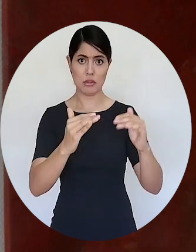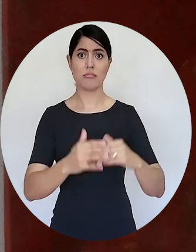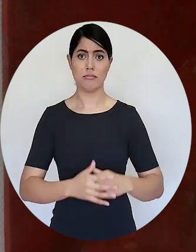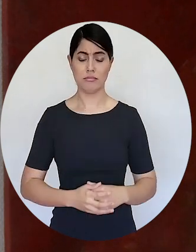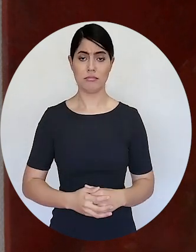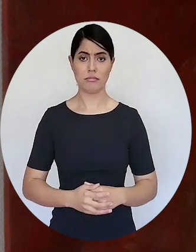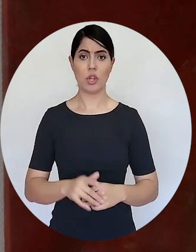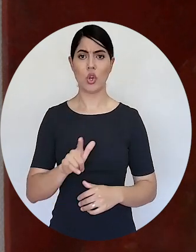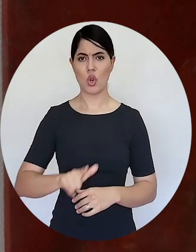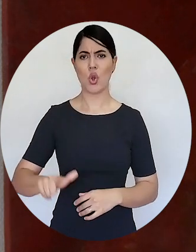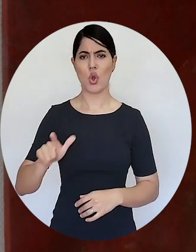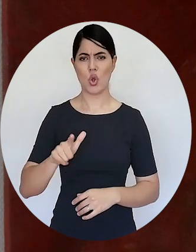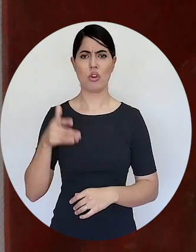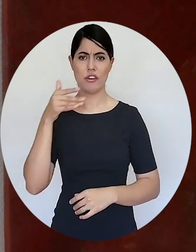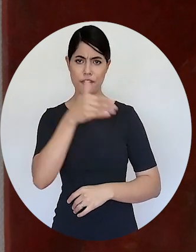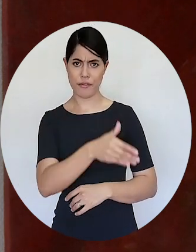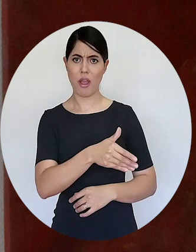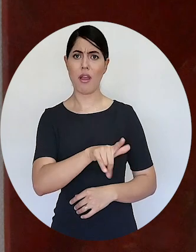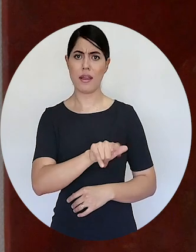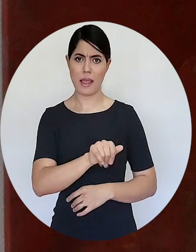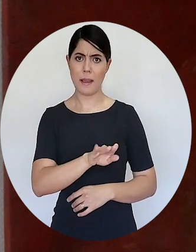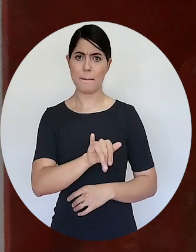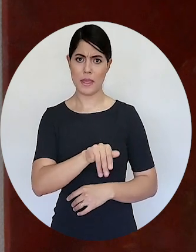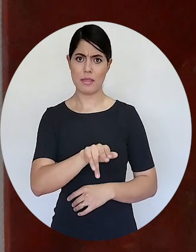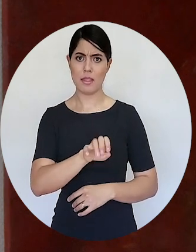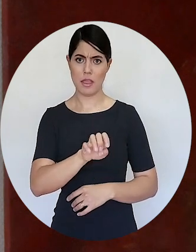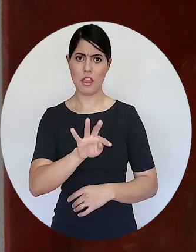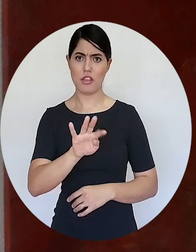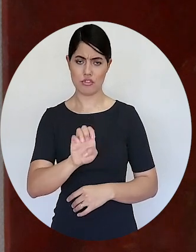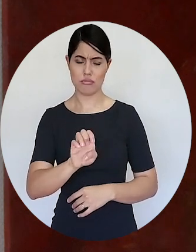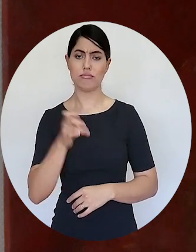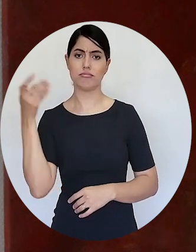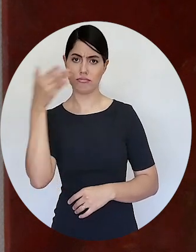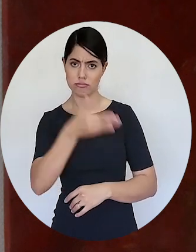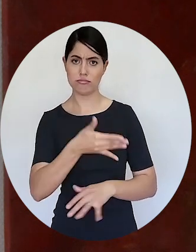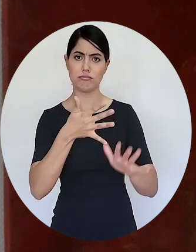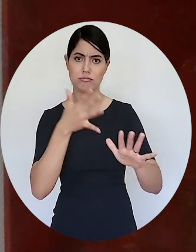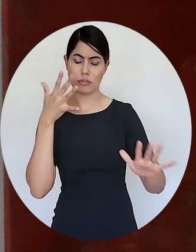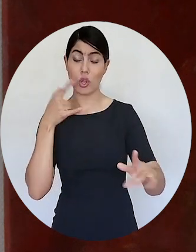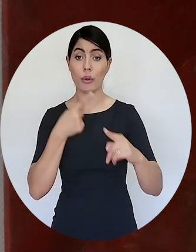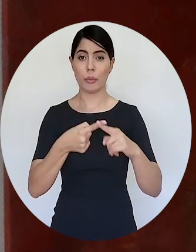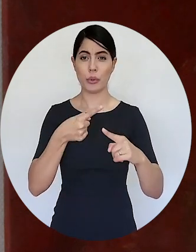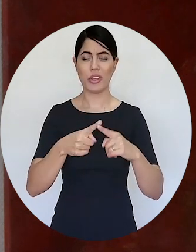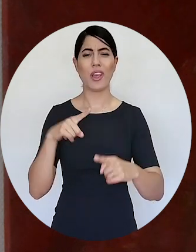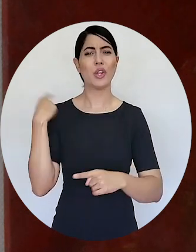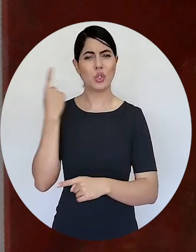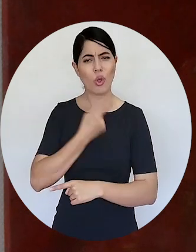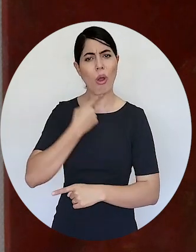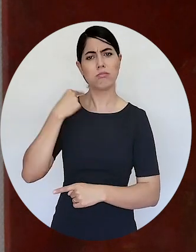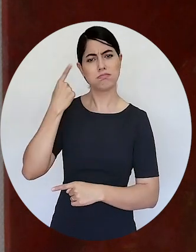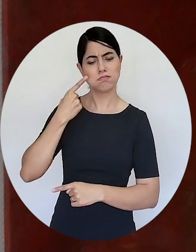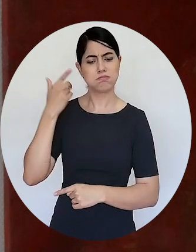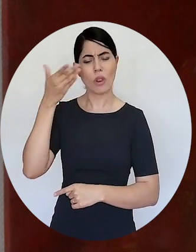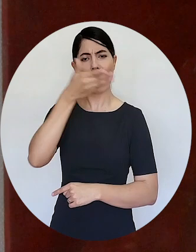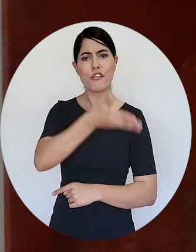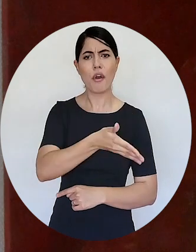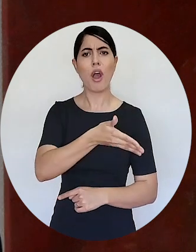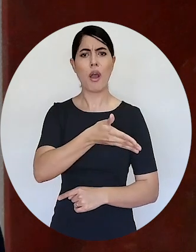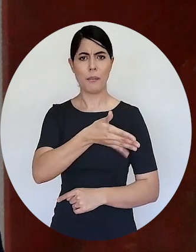chegada, a ordem de chegada ao gabinete. Isso é muito importante. Nós, quando nos dirigimos ao gabinete de um